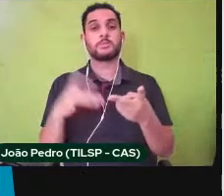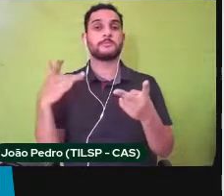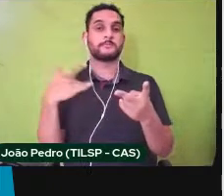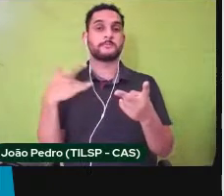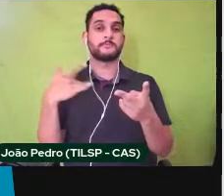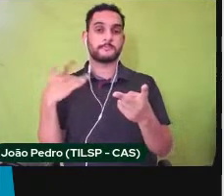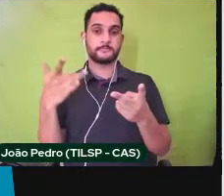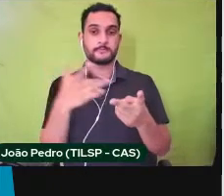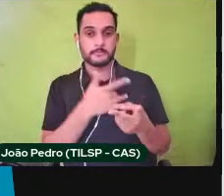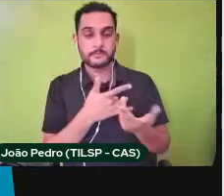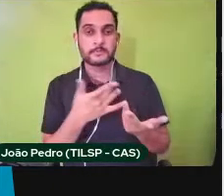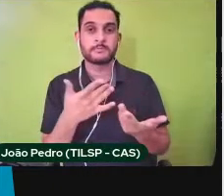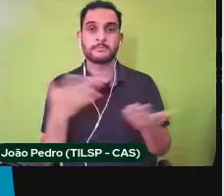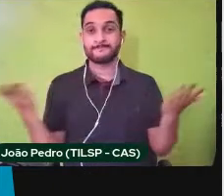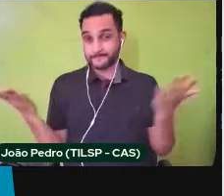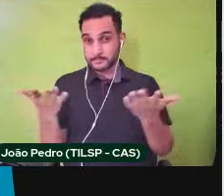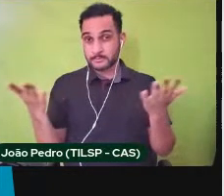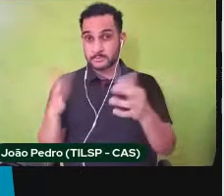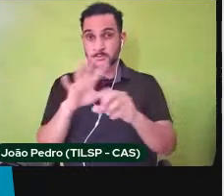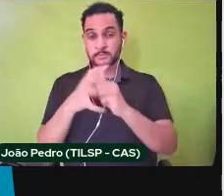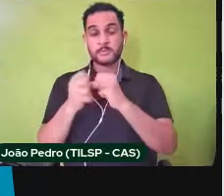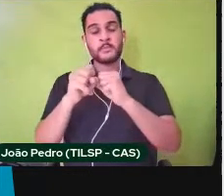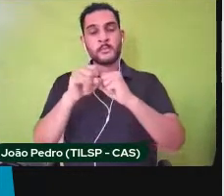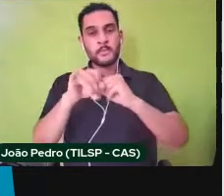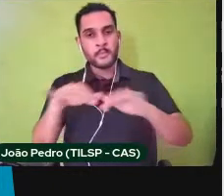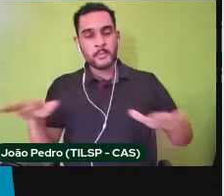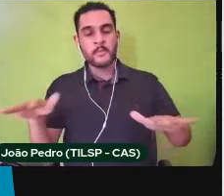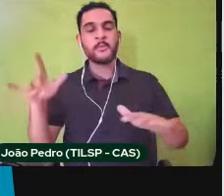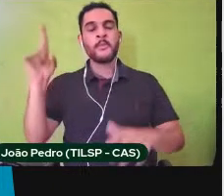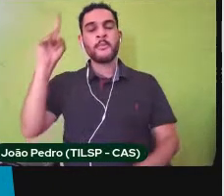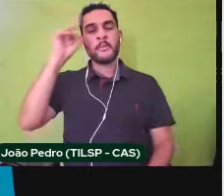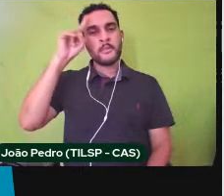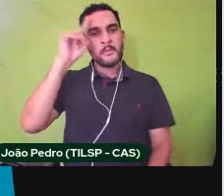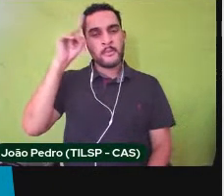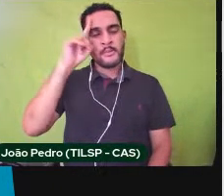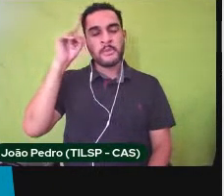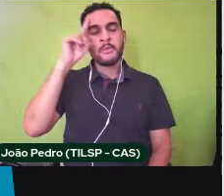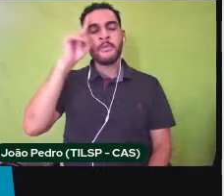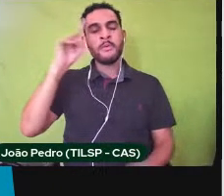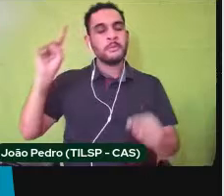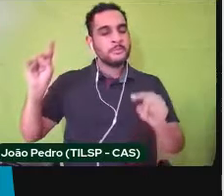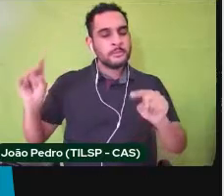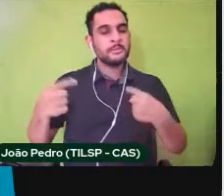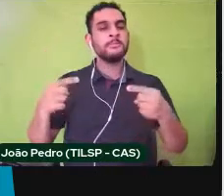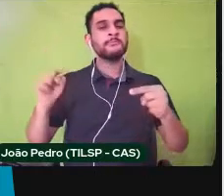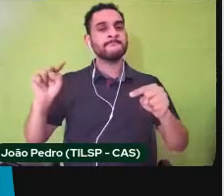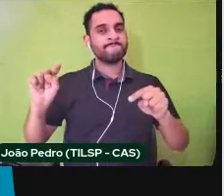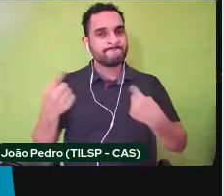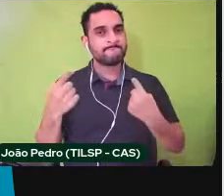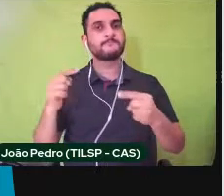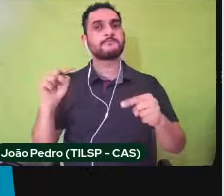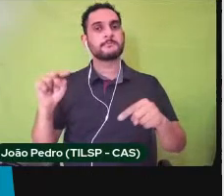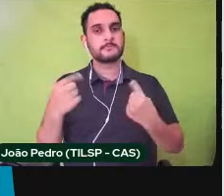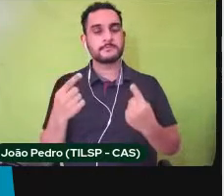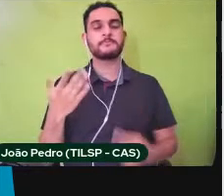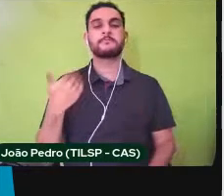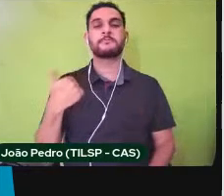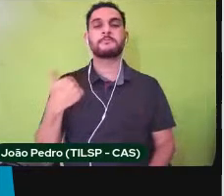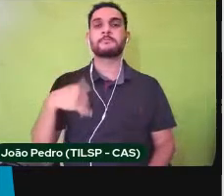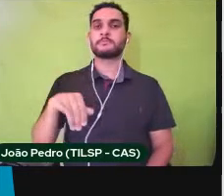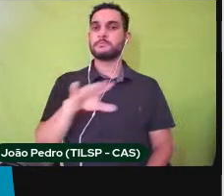os episódios da pandemia, em que cada dia nós somos desafiados para nós nos